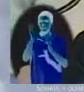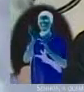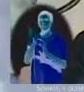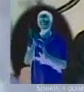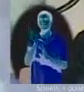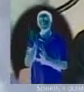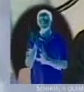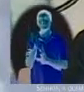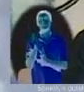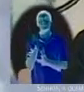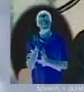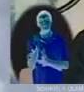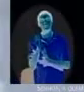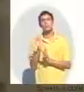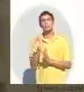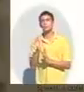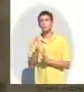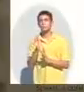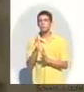se apresentar ao...